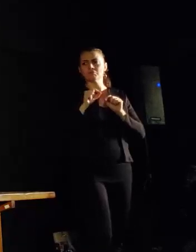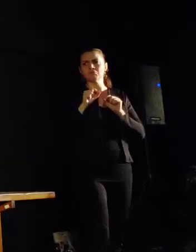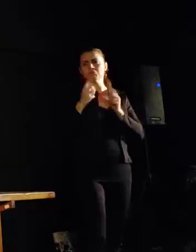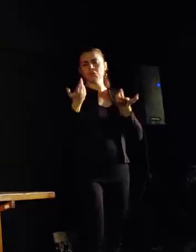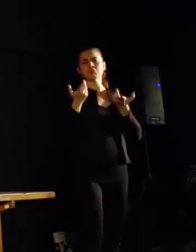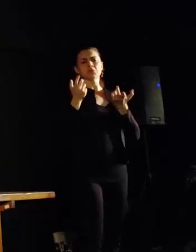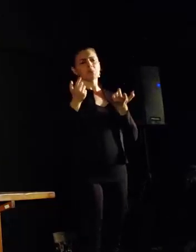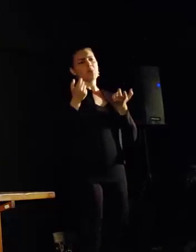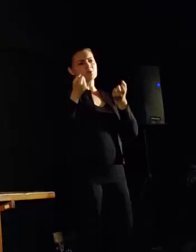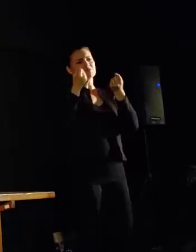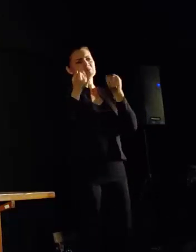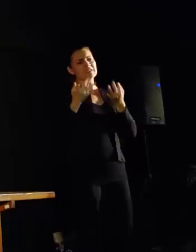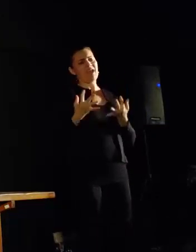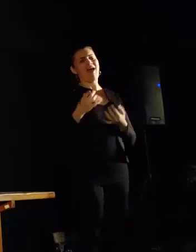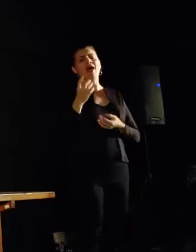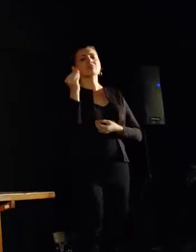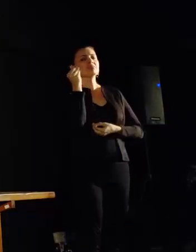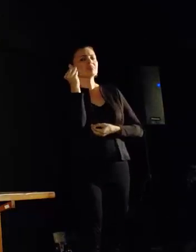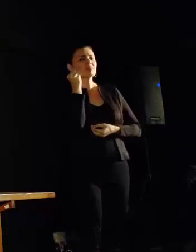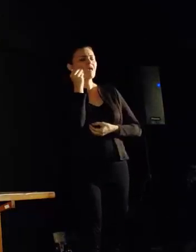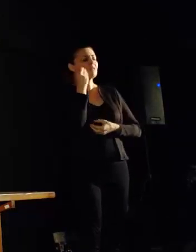seguinte, tenta dialogar.